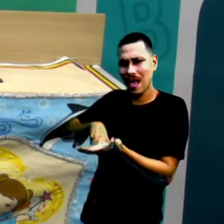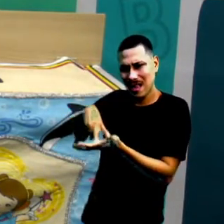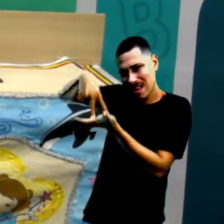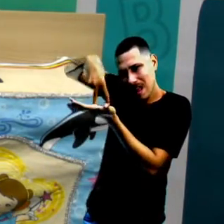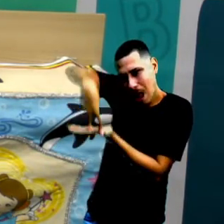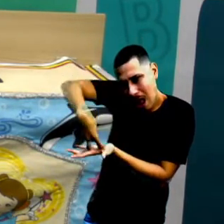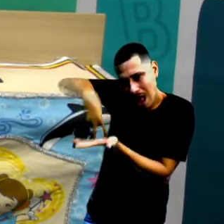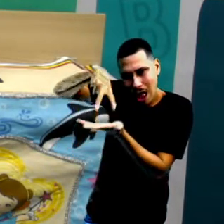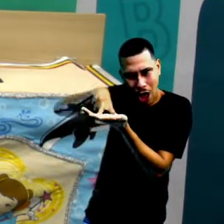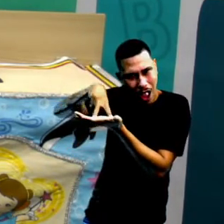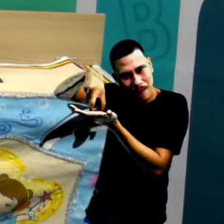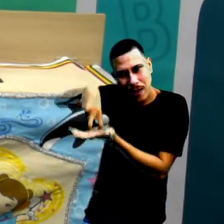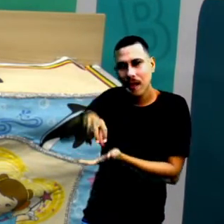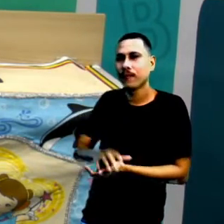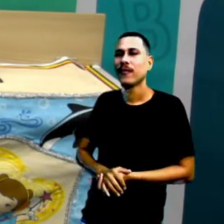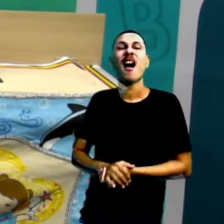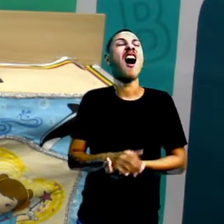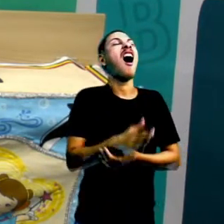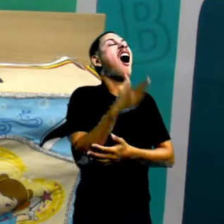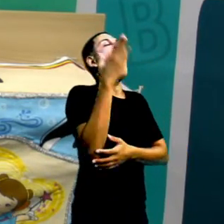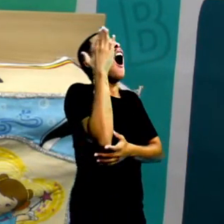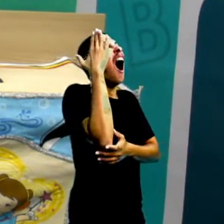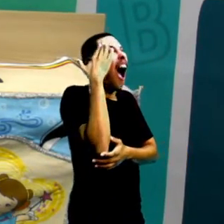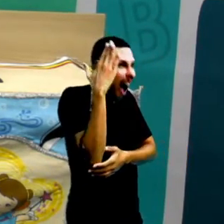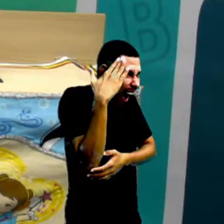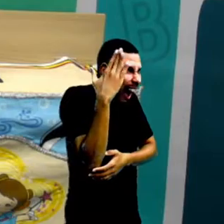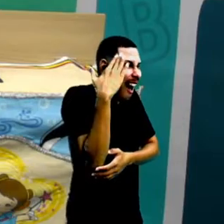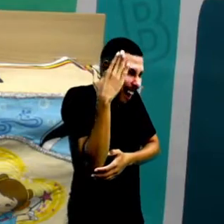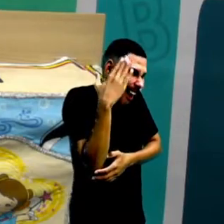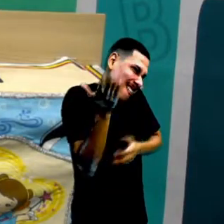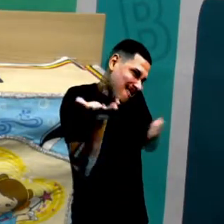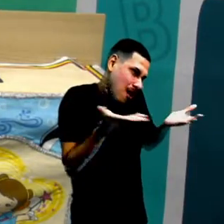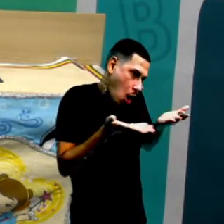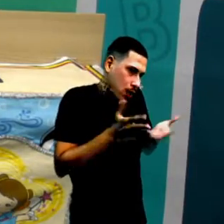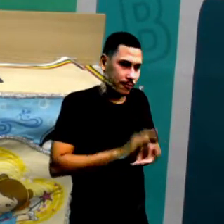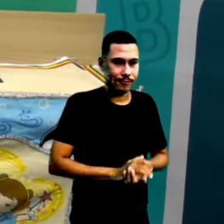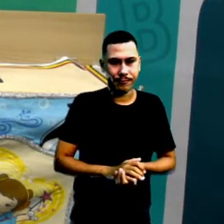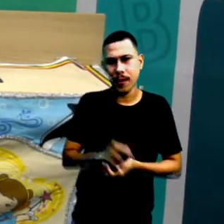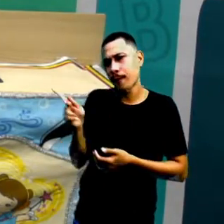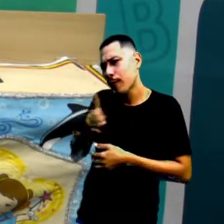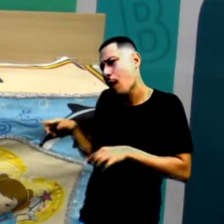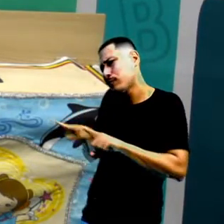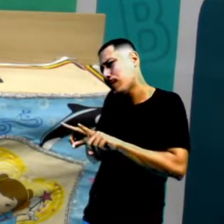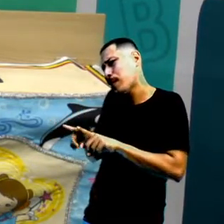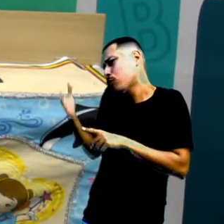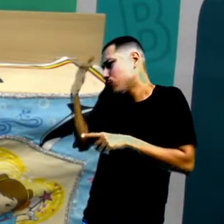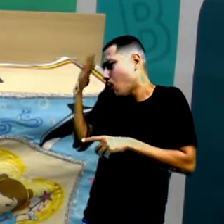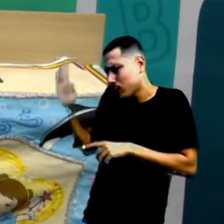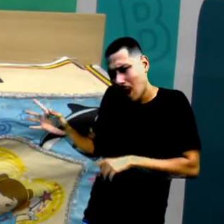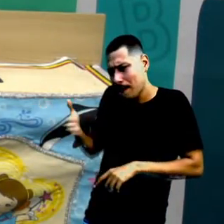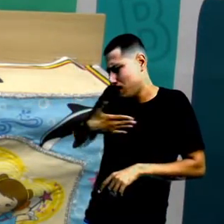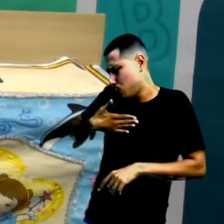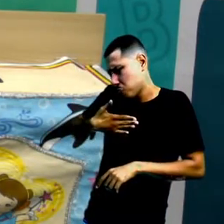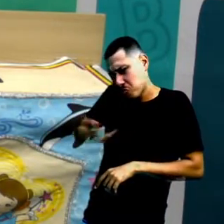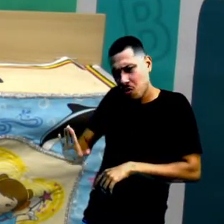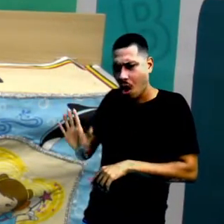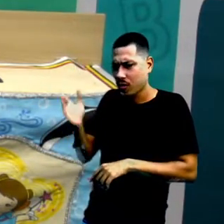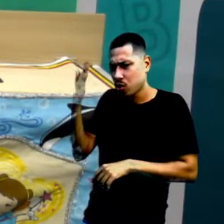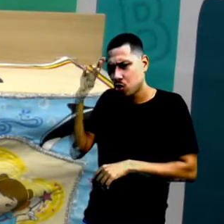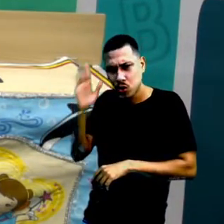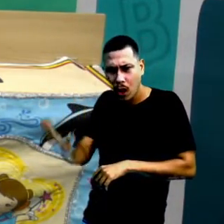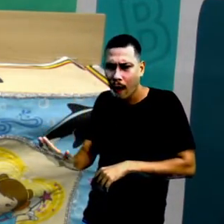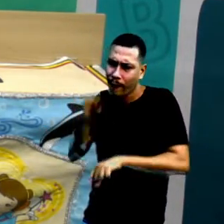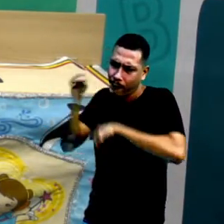para cima eu entendesse e se a le também não sabe andar de bicicleta aqui na Fazenda